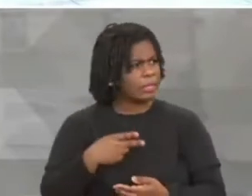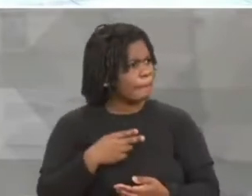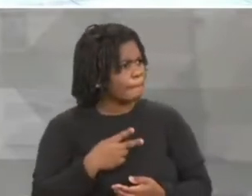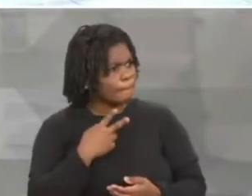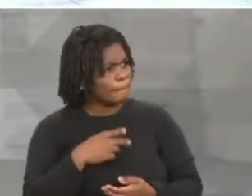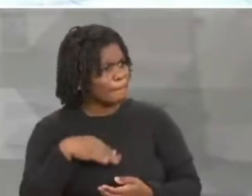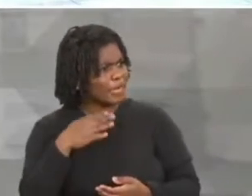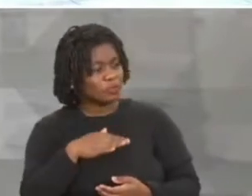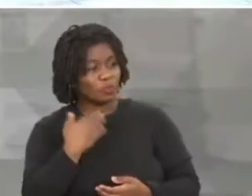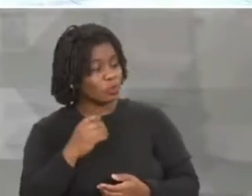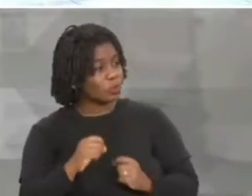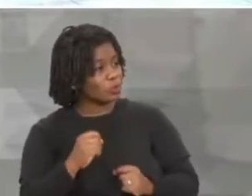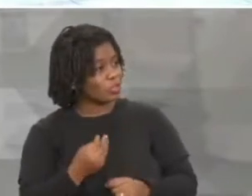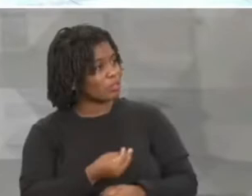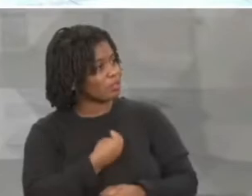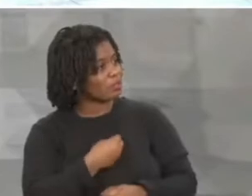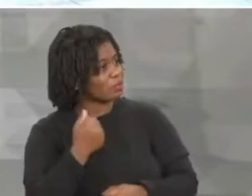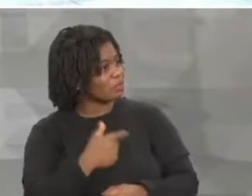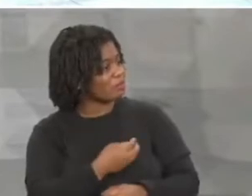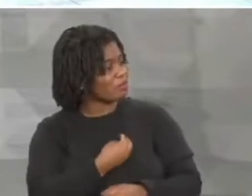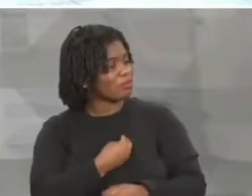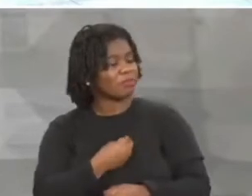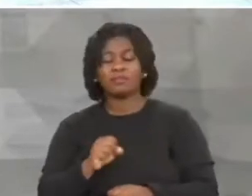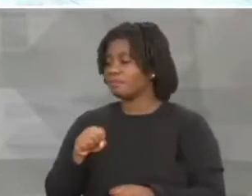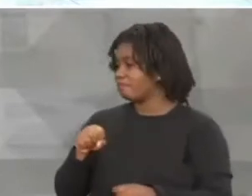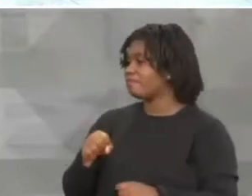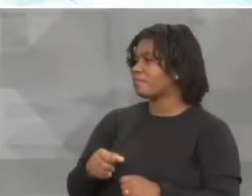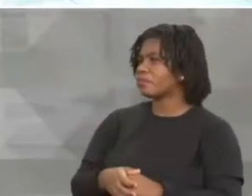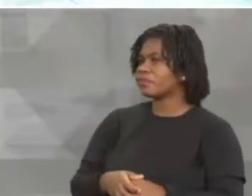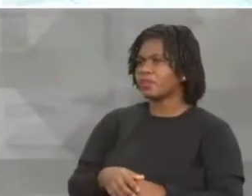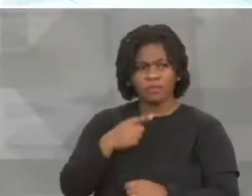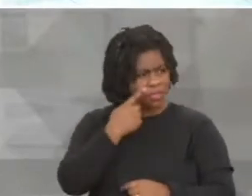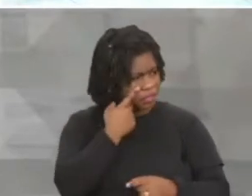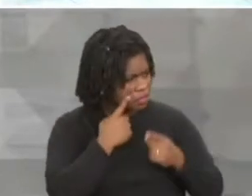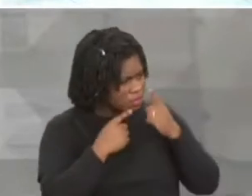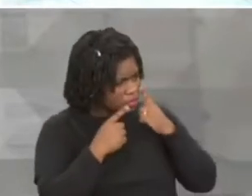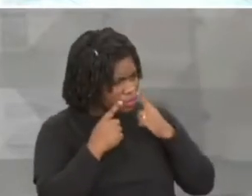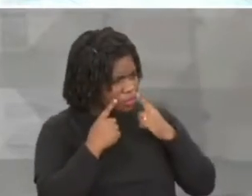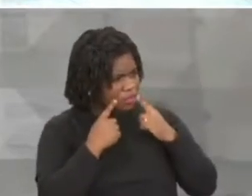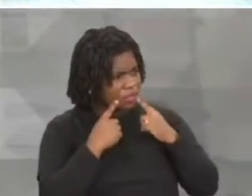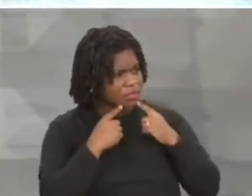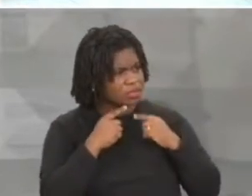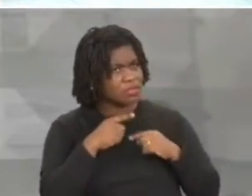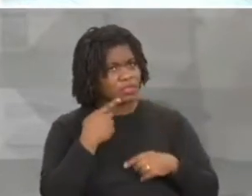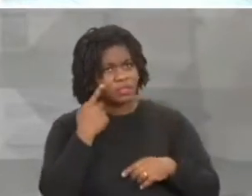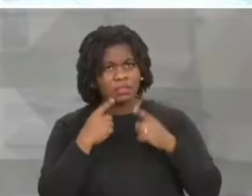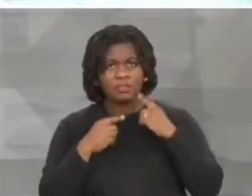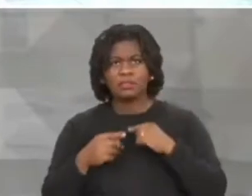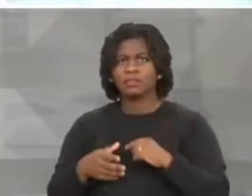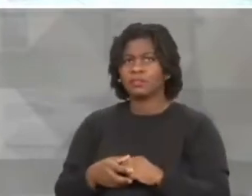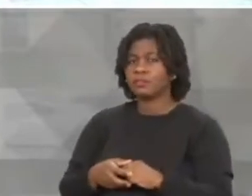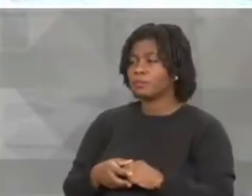do que vivo nas mãos do que vivo o restaurante tá chorando e ele também o médico que